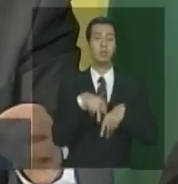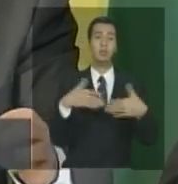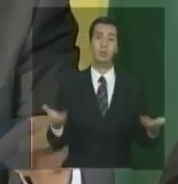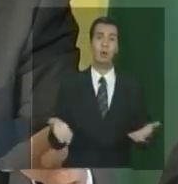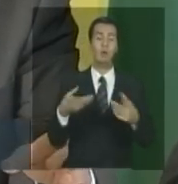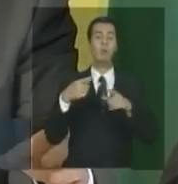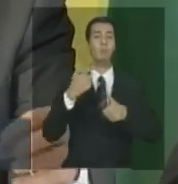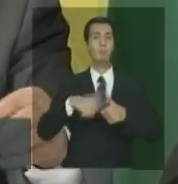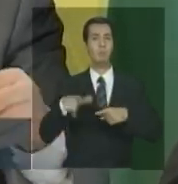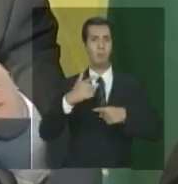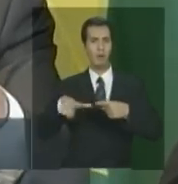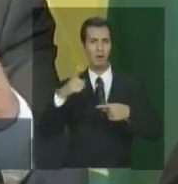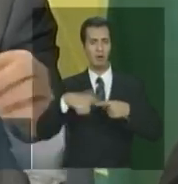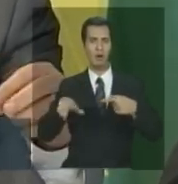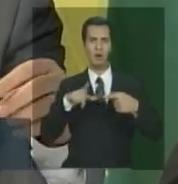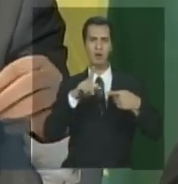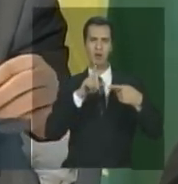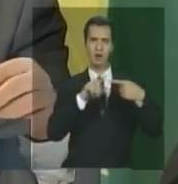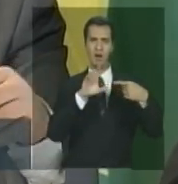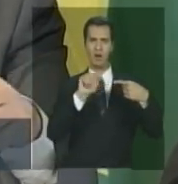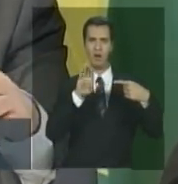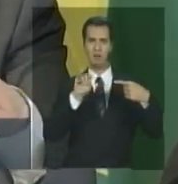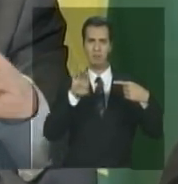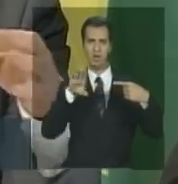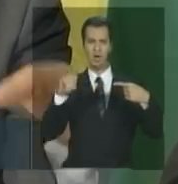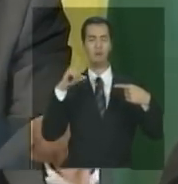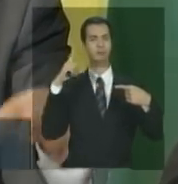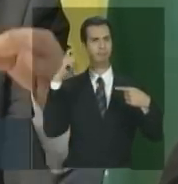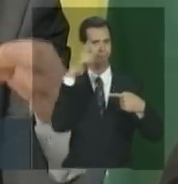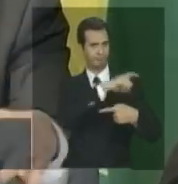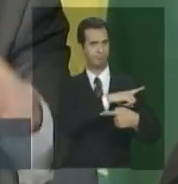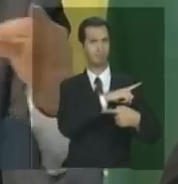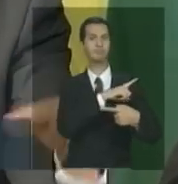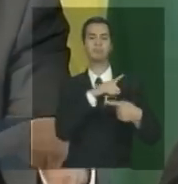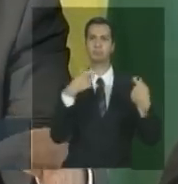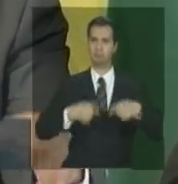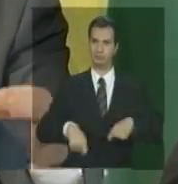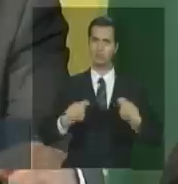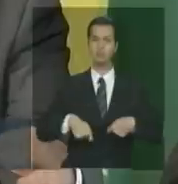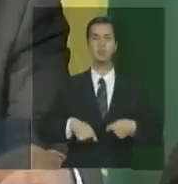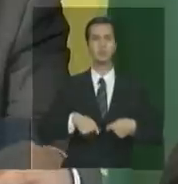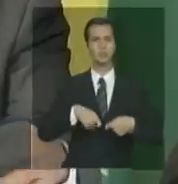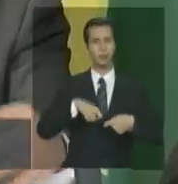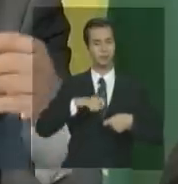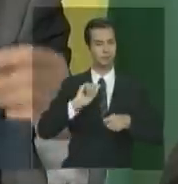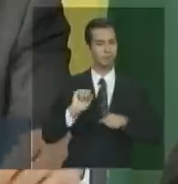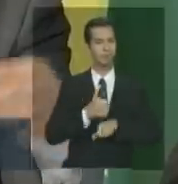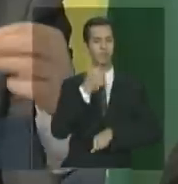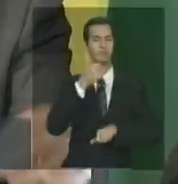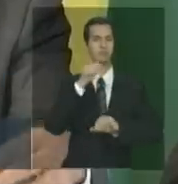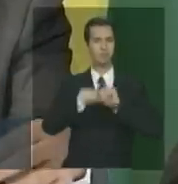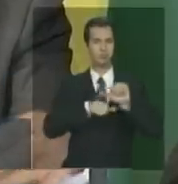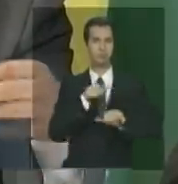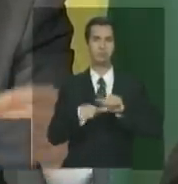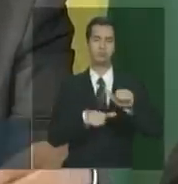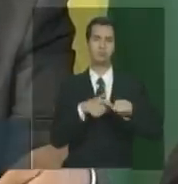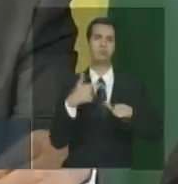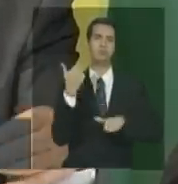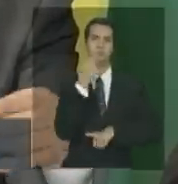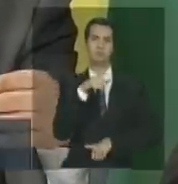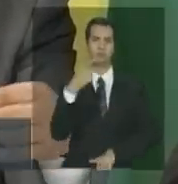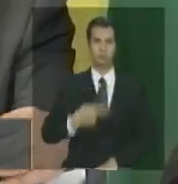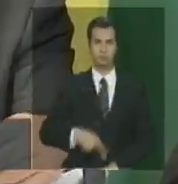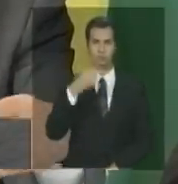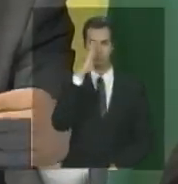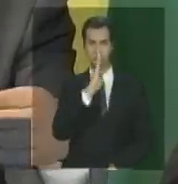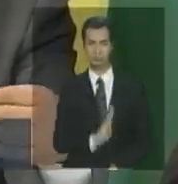considerada pelos empresários como uma questão crucial para dar competitividade à produção brasileira. Ou